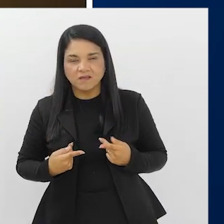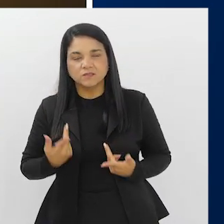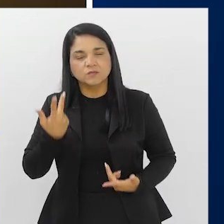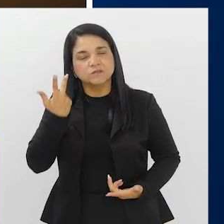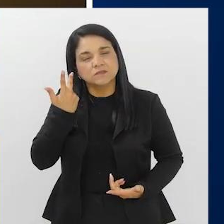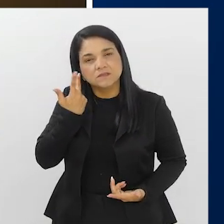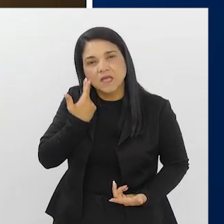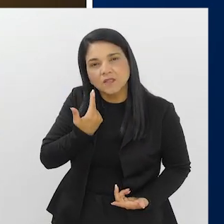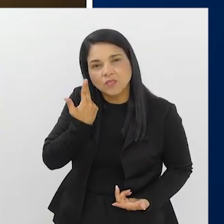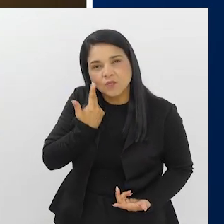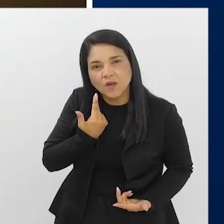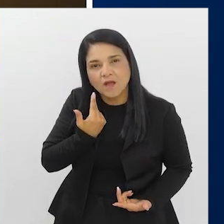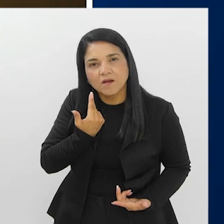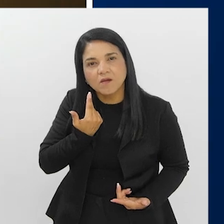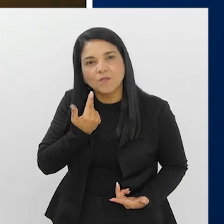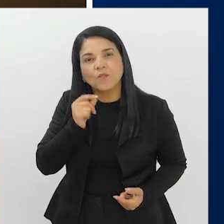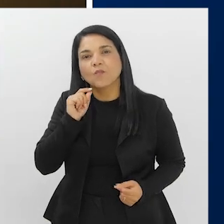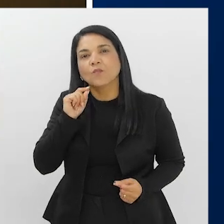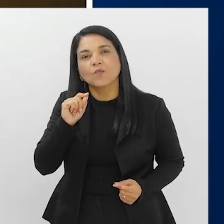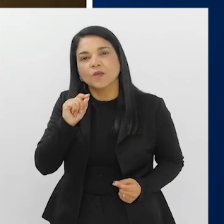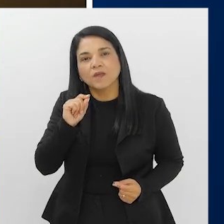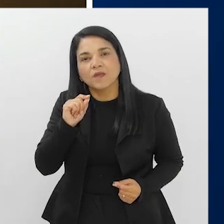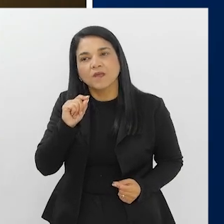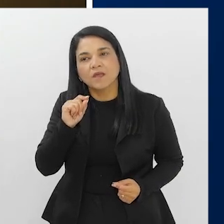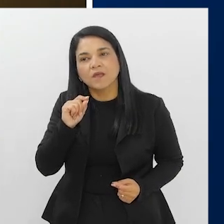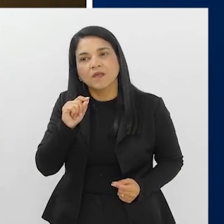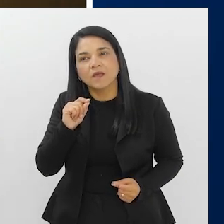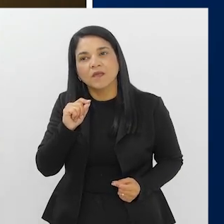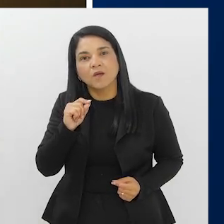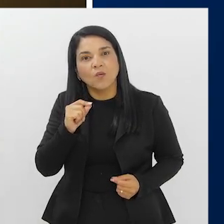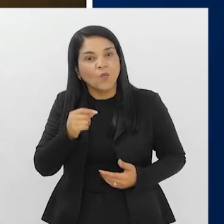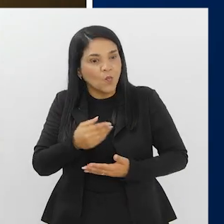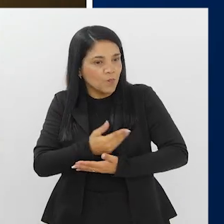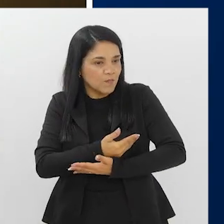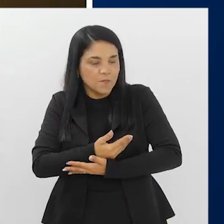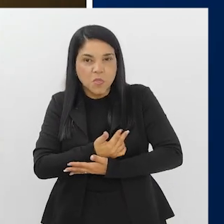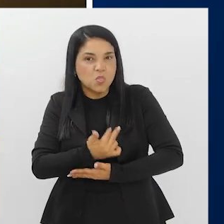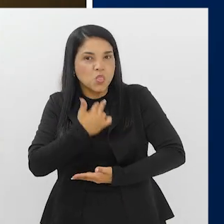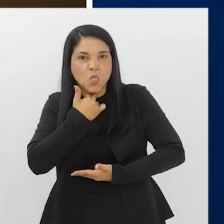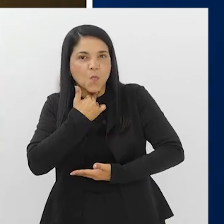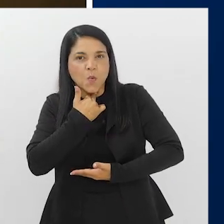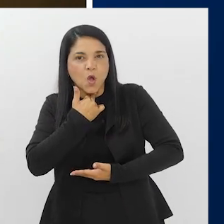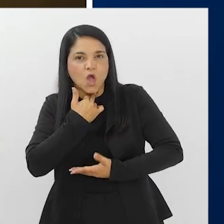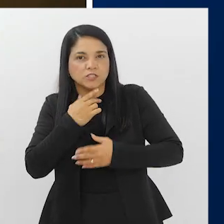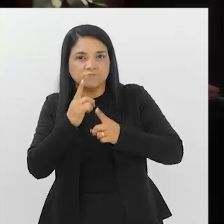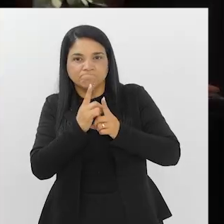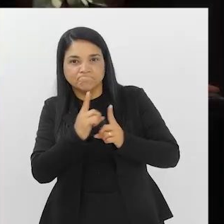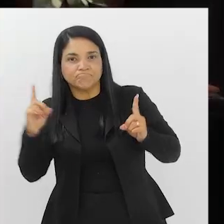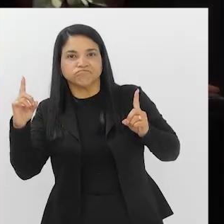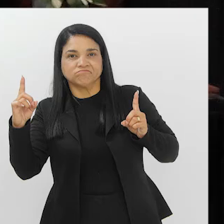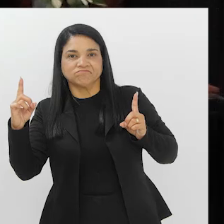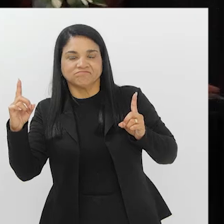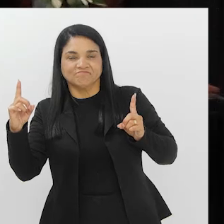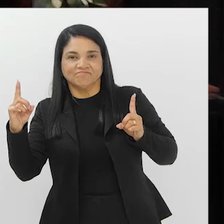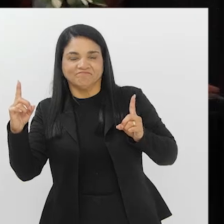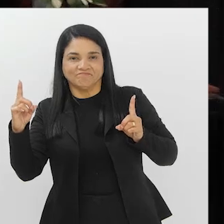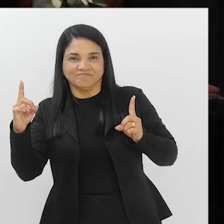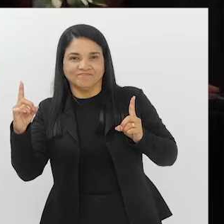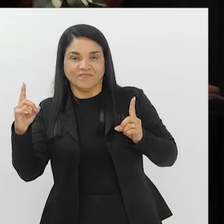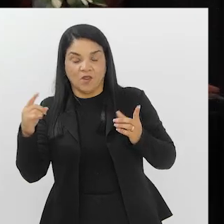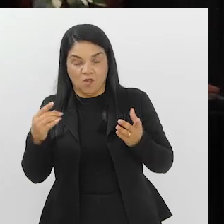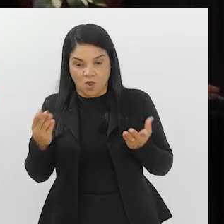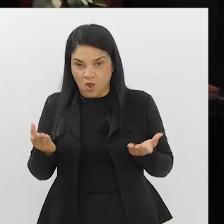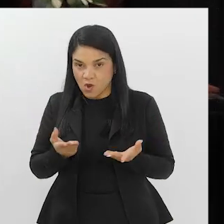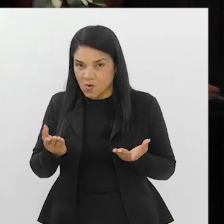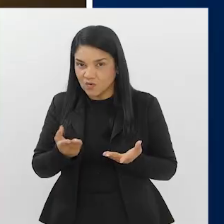de uma forma natural, o que que é? É o bebê não se separar dessa mãe, não se separar dessa família. Então,